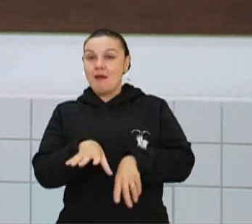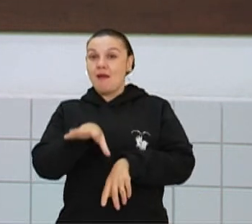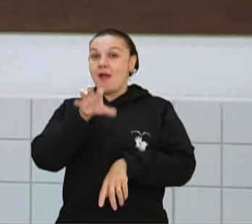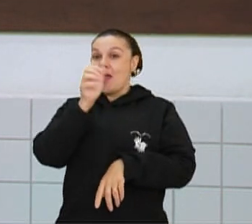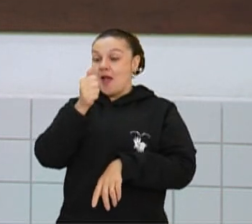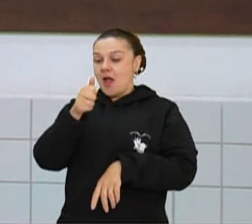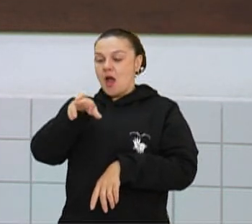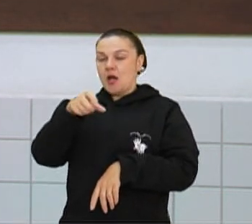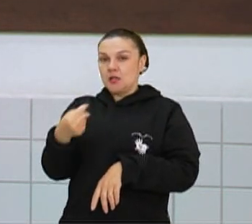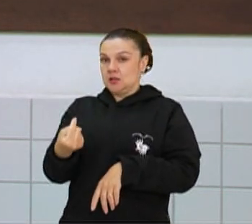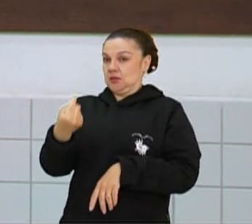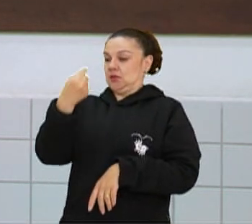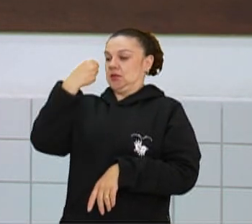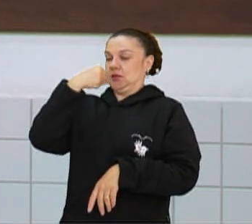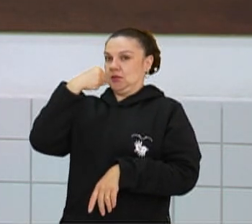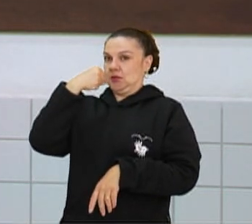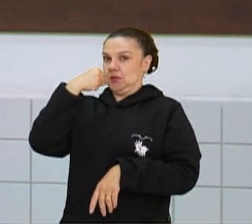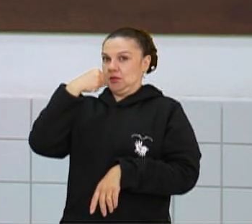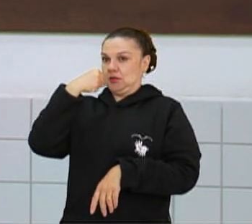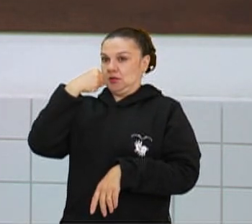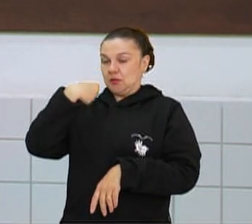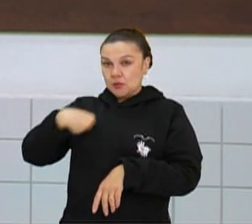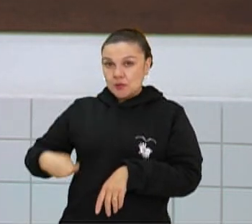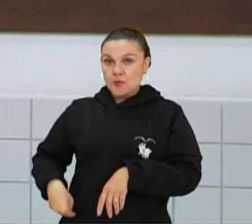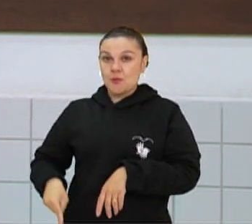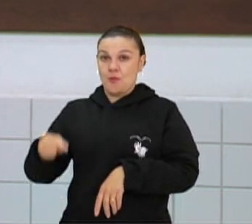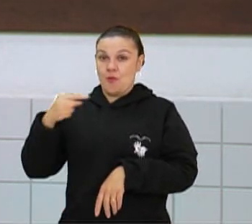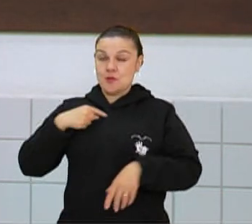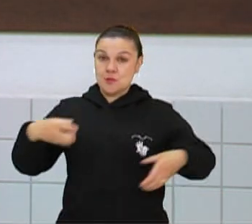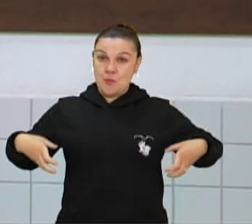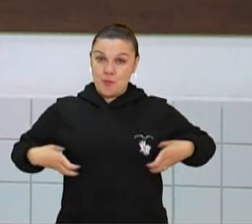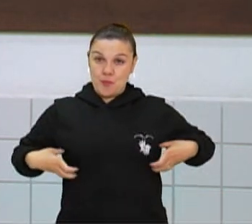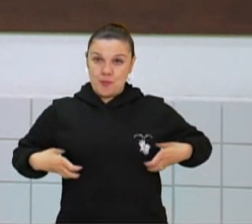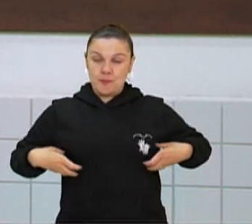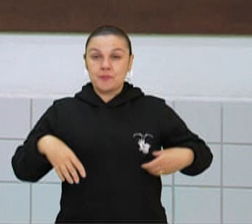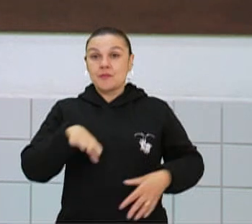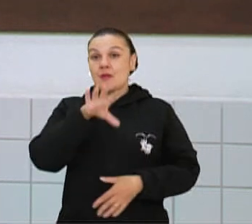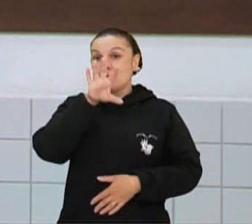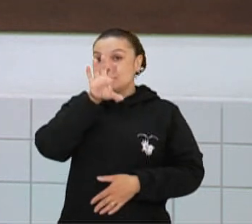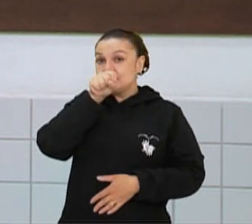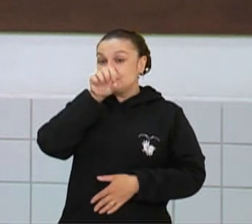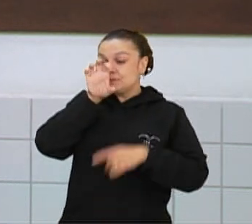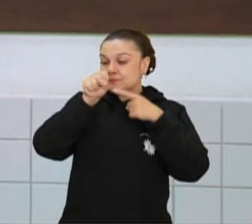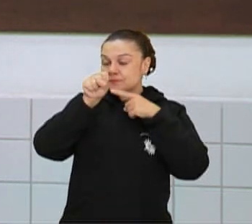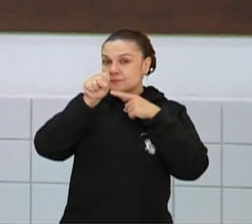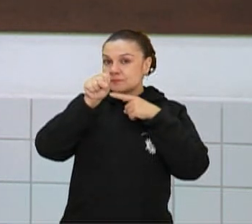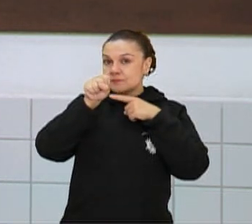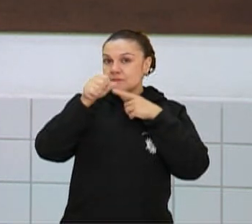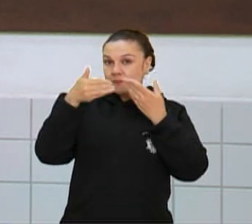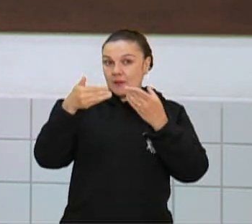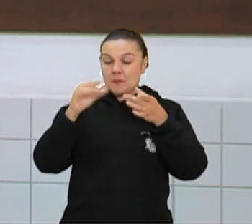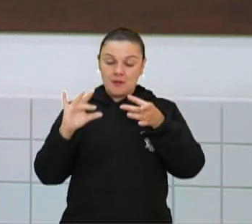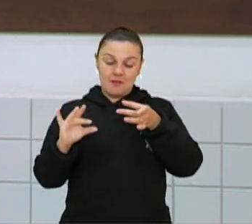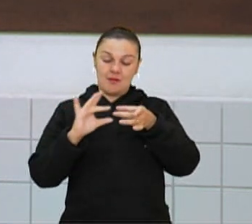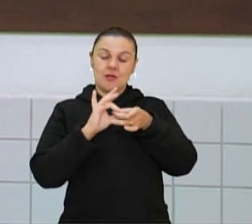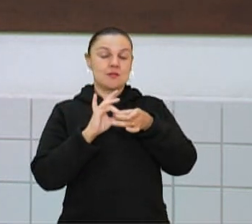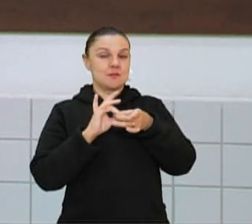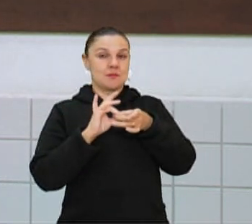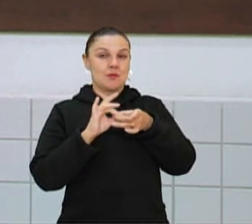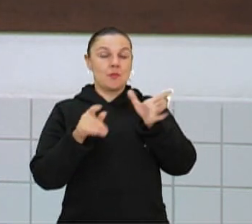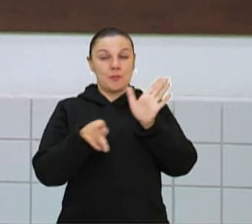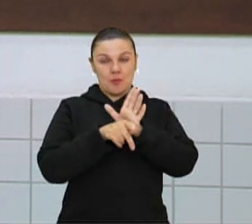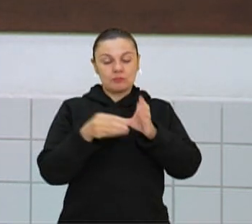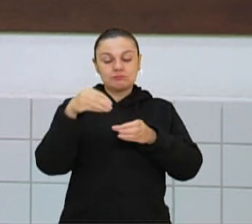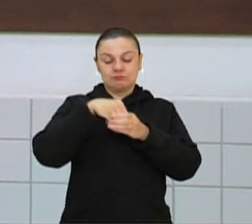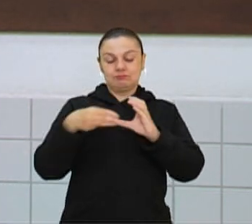a entrada do oxigênio, de maneira geral, dentro dos nossos pulmões. E a respiração, a gente vai utilizar esse termo mais associado à